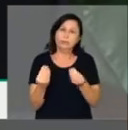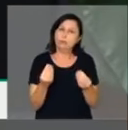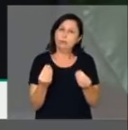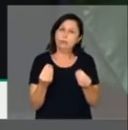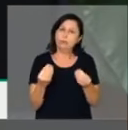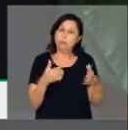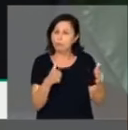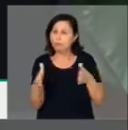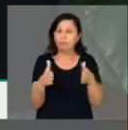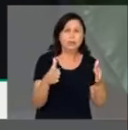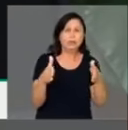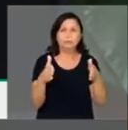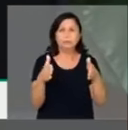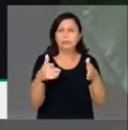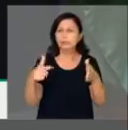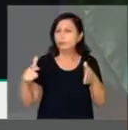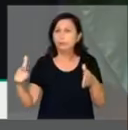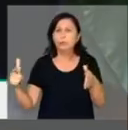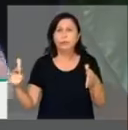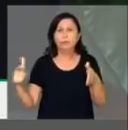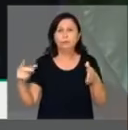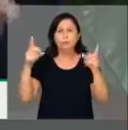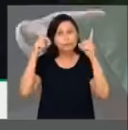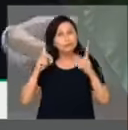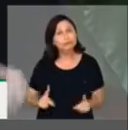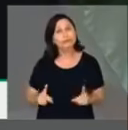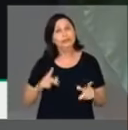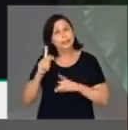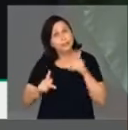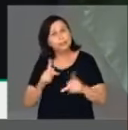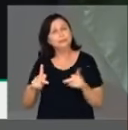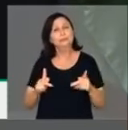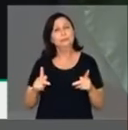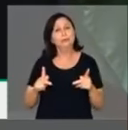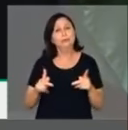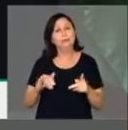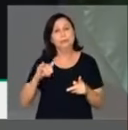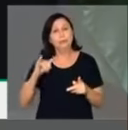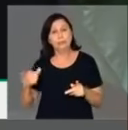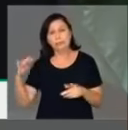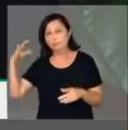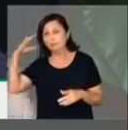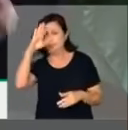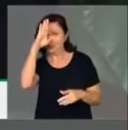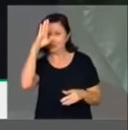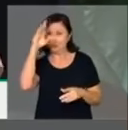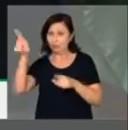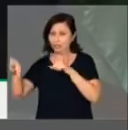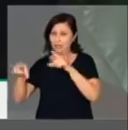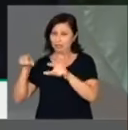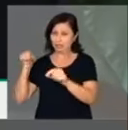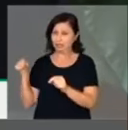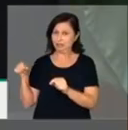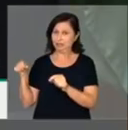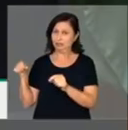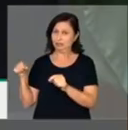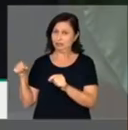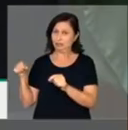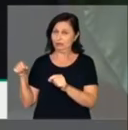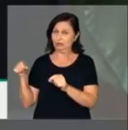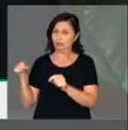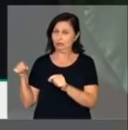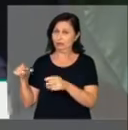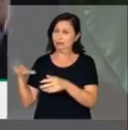povo possa ter os seus direitos respeitados. Quem está do lado do candidato Bolsonaro? Exatamente as forças